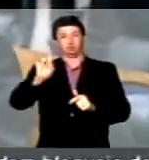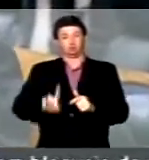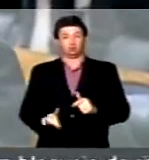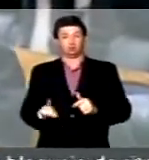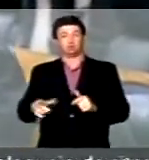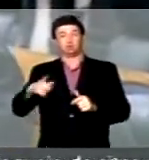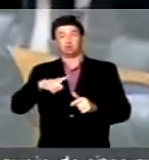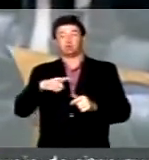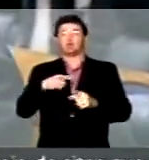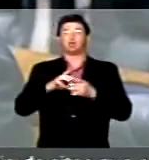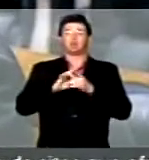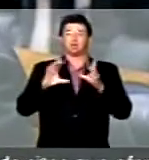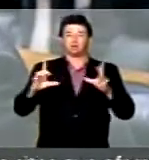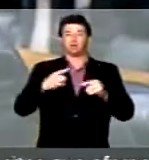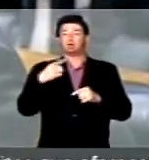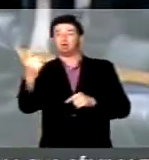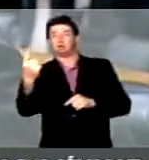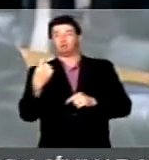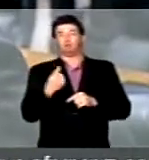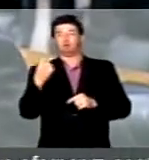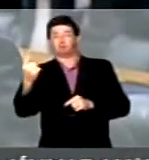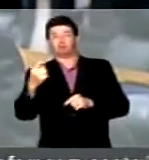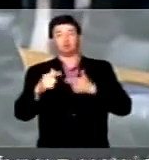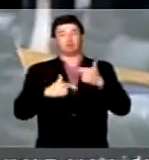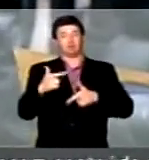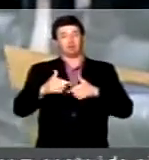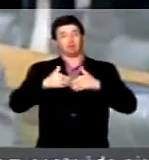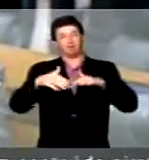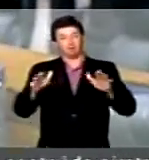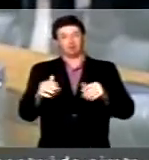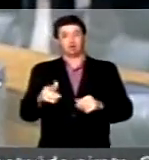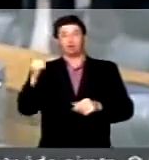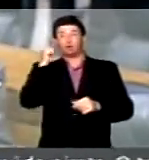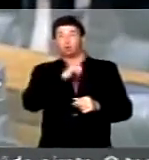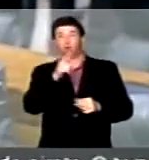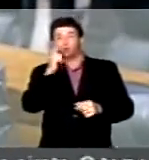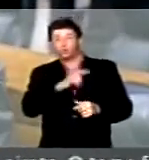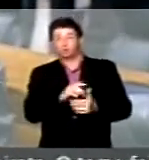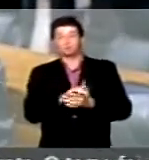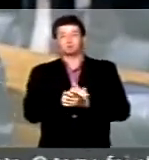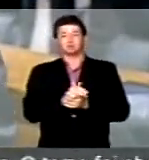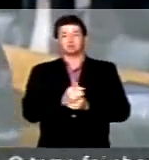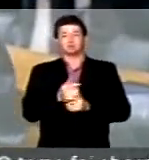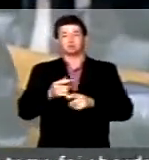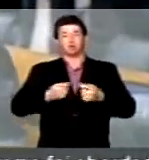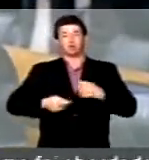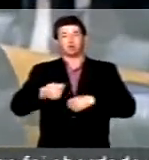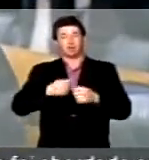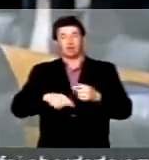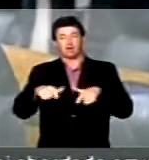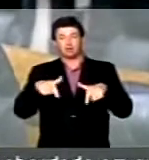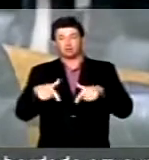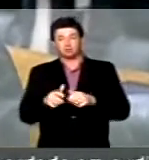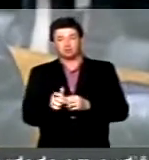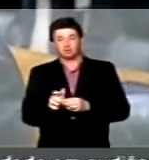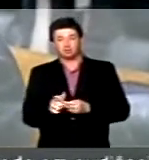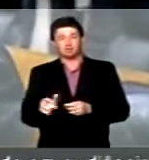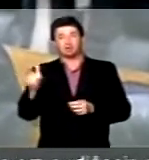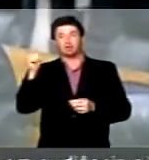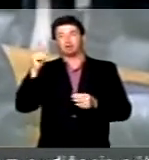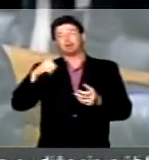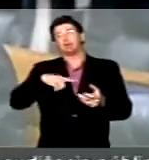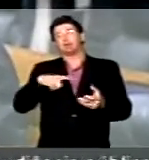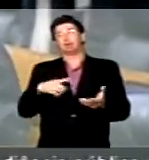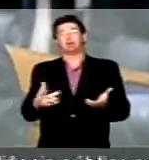direito de ir e vir, de trabalhar, de conquistar o seu mercado de trabalho, de